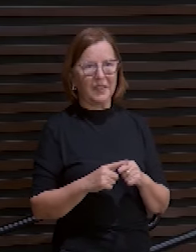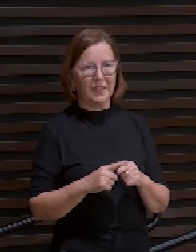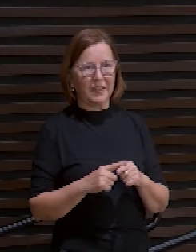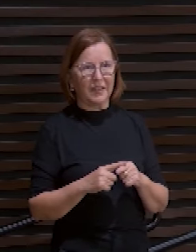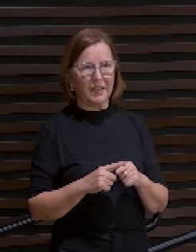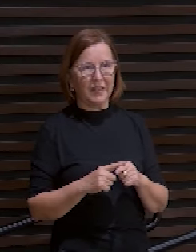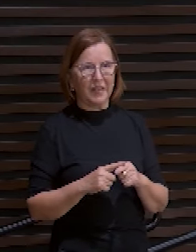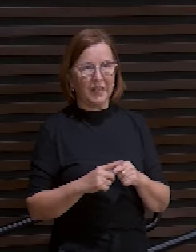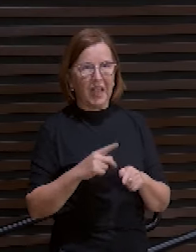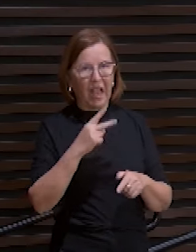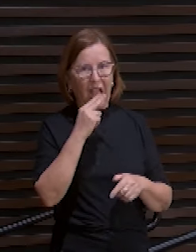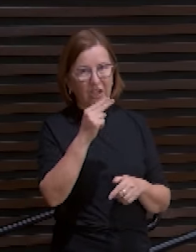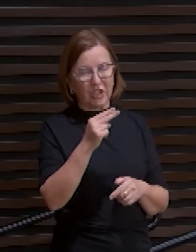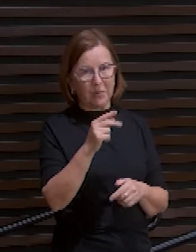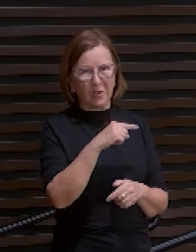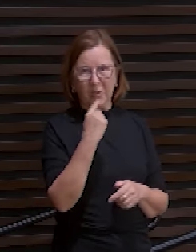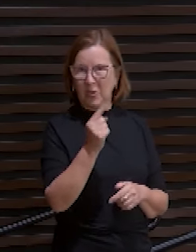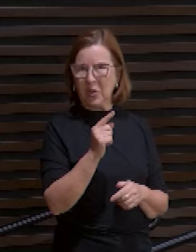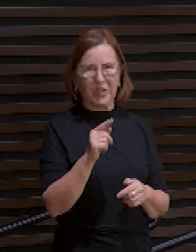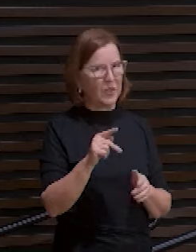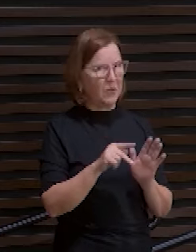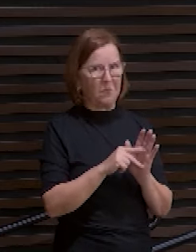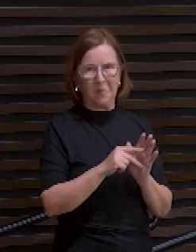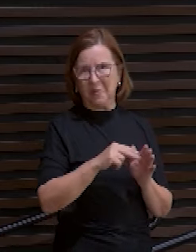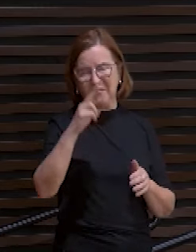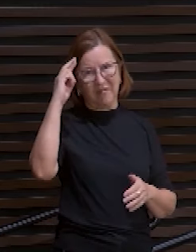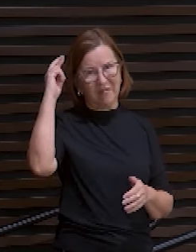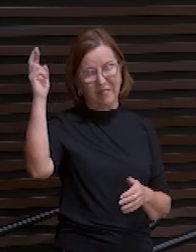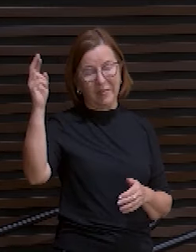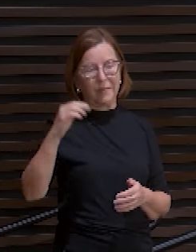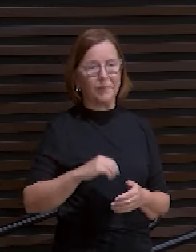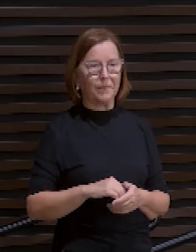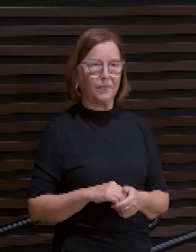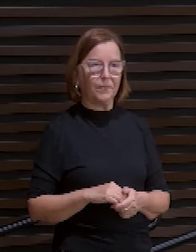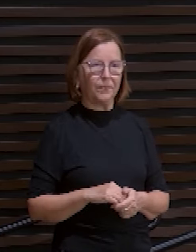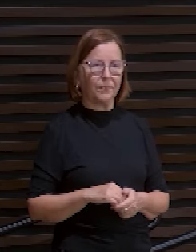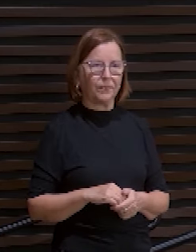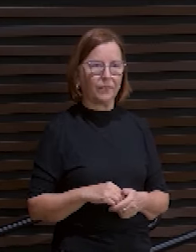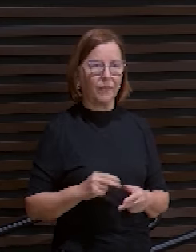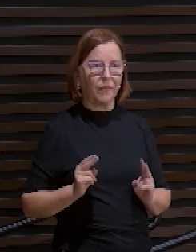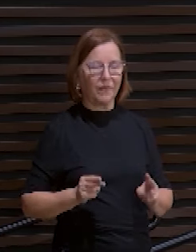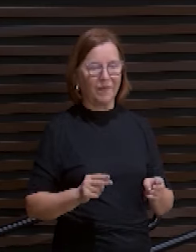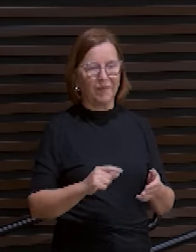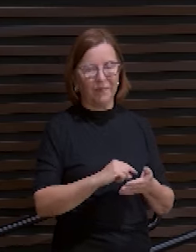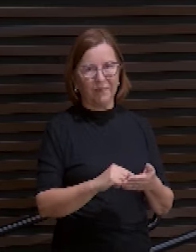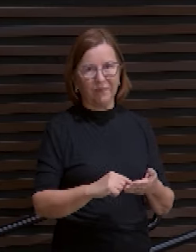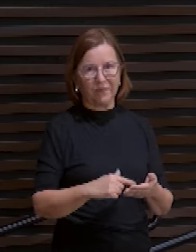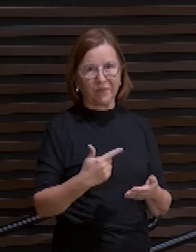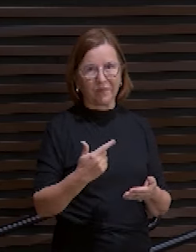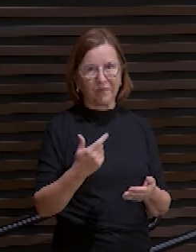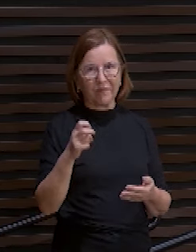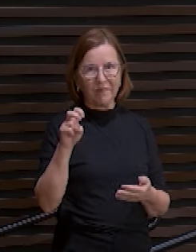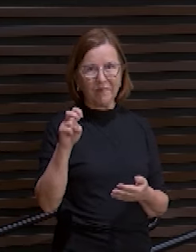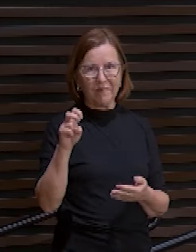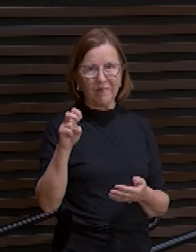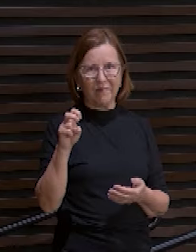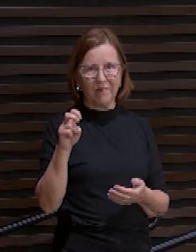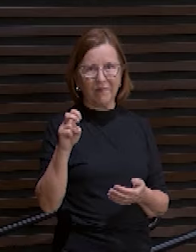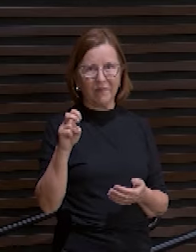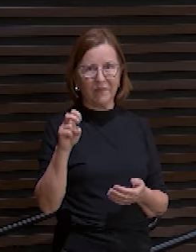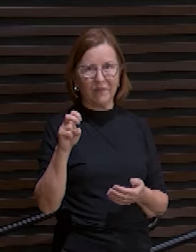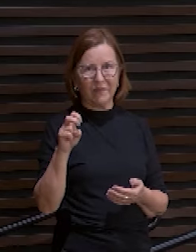não somos do Senhor continuando verso 25 uma vez que